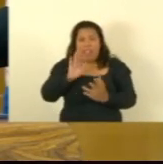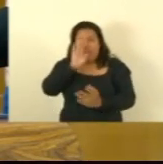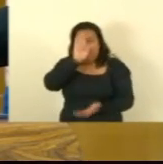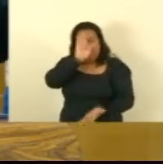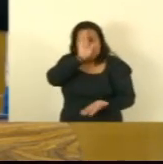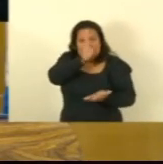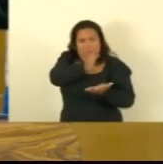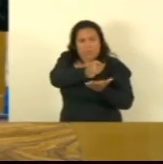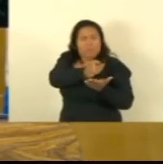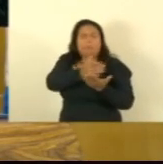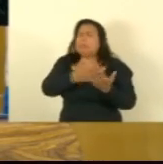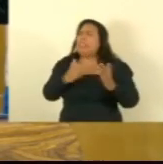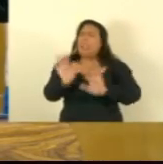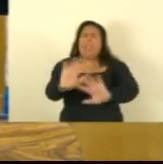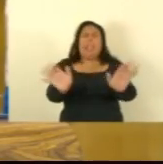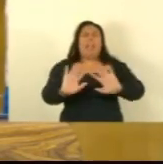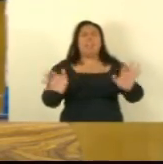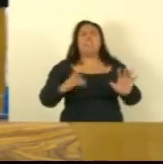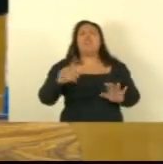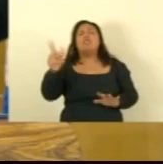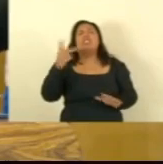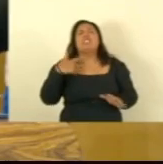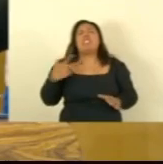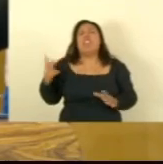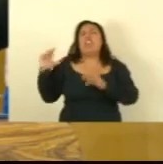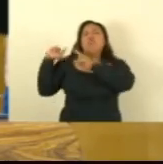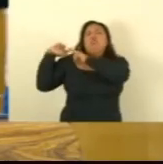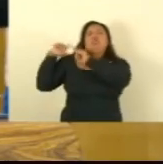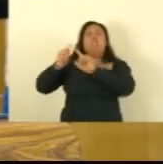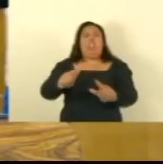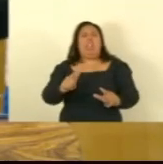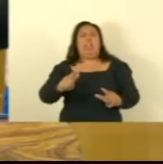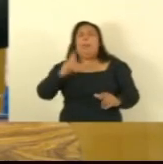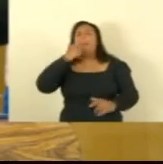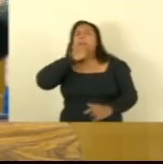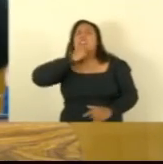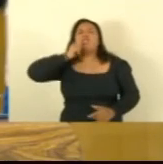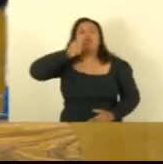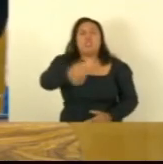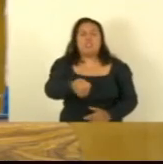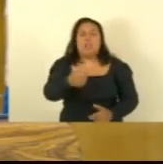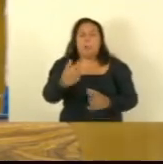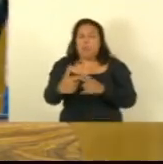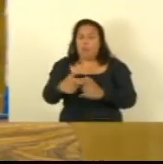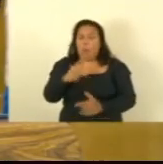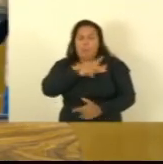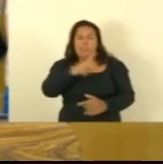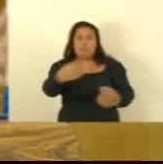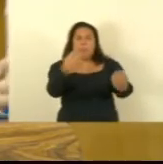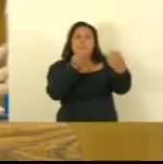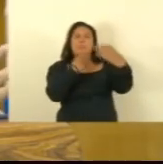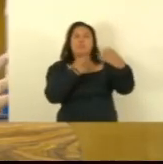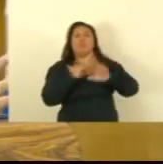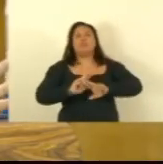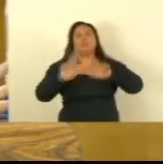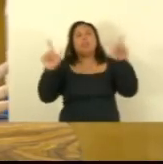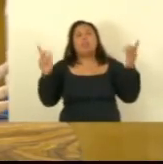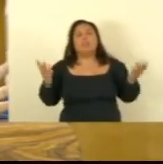Heterossexualidade? Que nada. Você é um patriarcal, você é um machista, porque o professor me ensinou